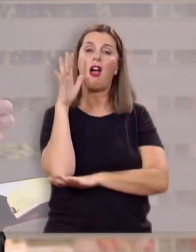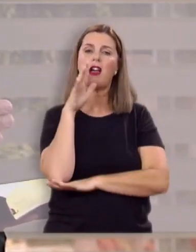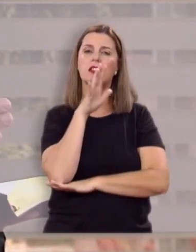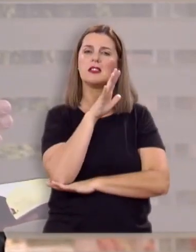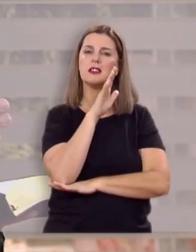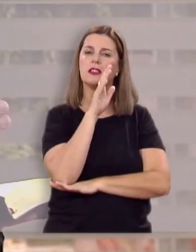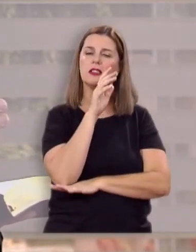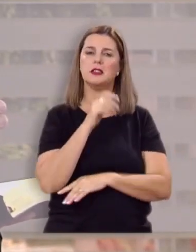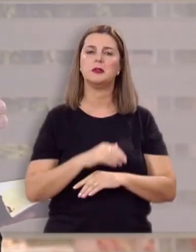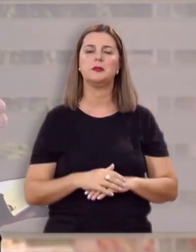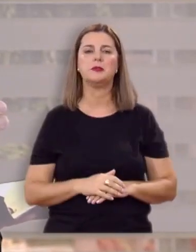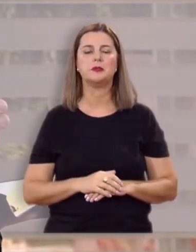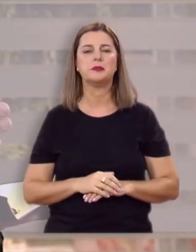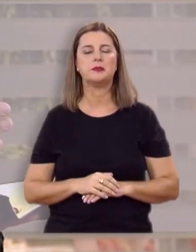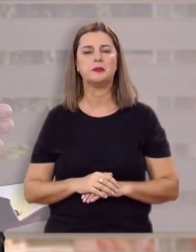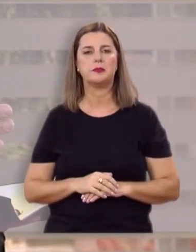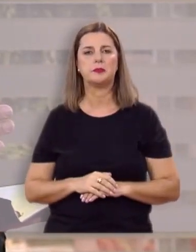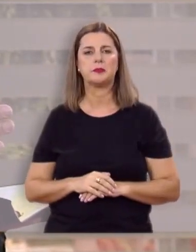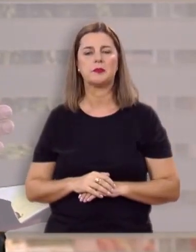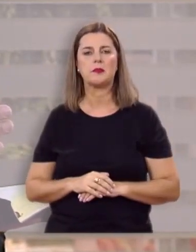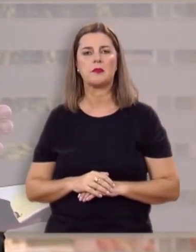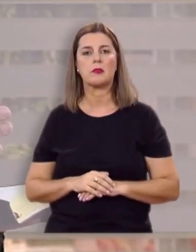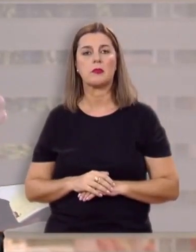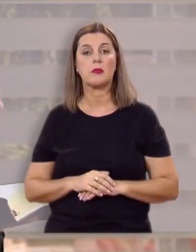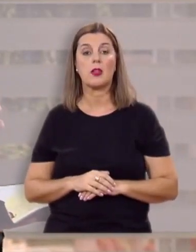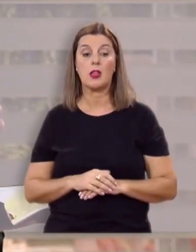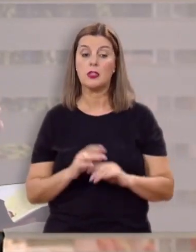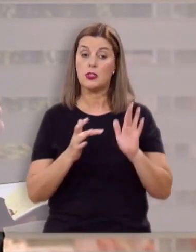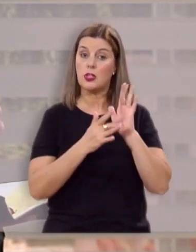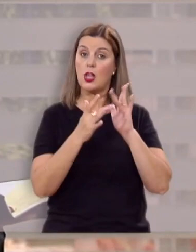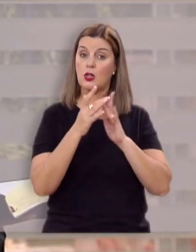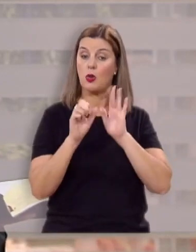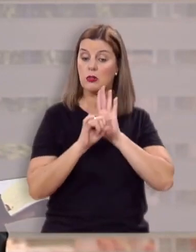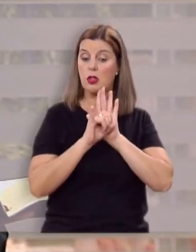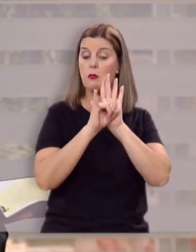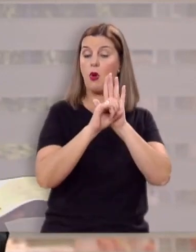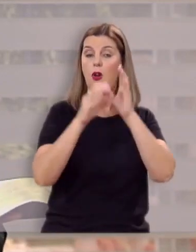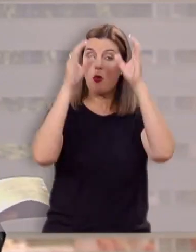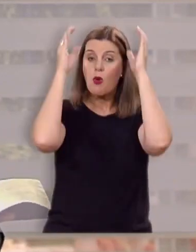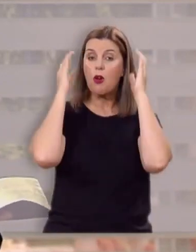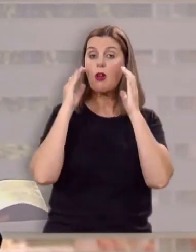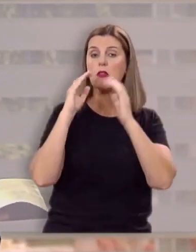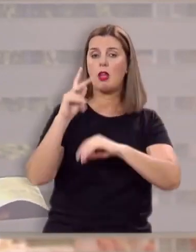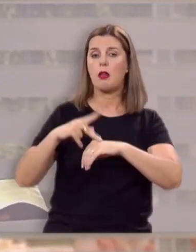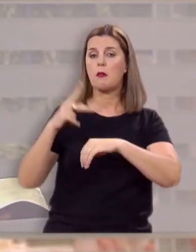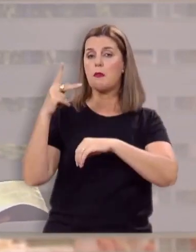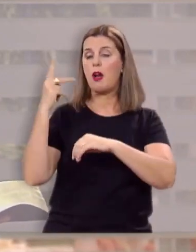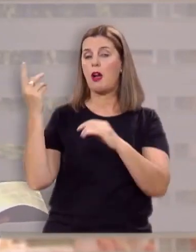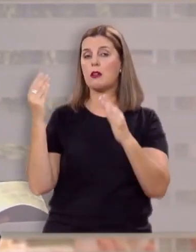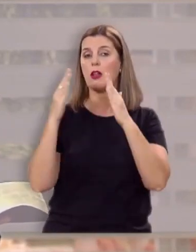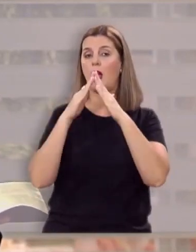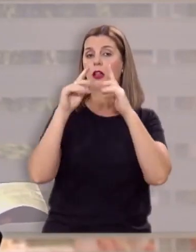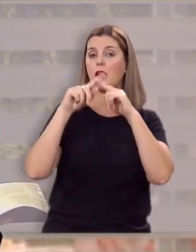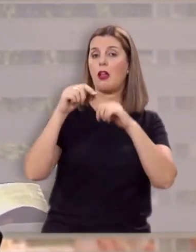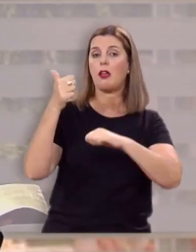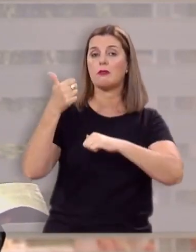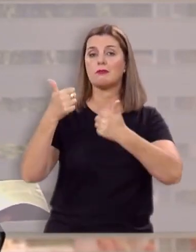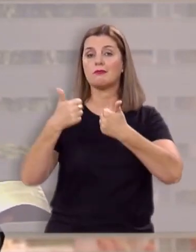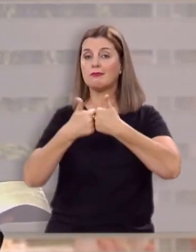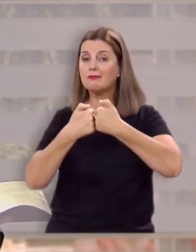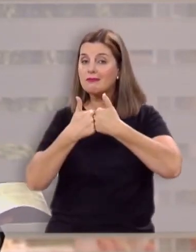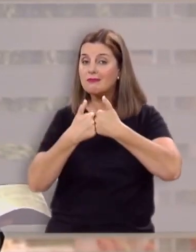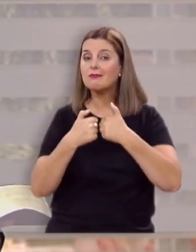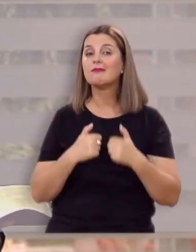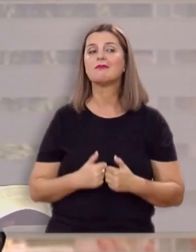veio para esmagar a cabeça da serpente. Ele foi simbolizado pelo Cordeiro da Páscoa, pelo tabernáculo, pela Arca